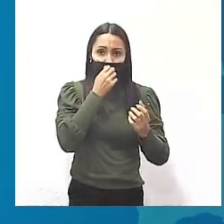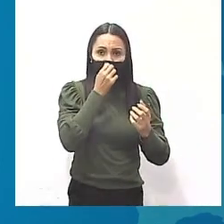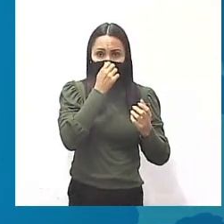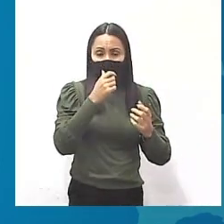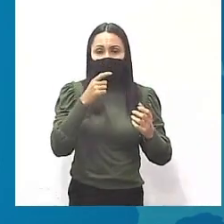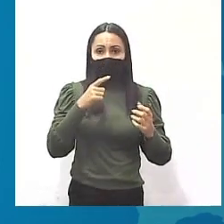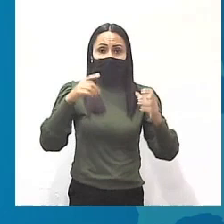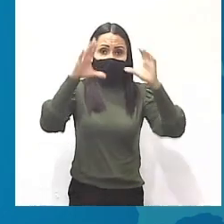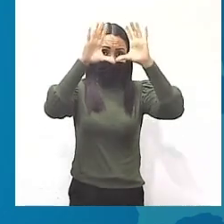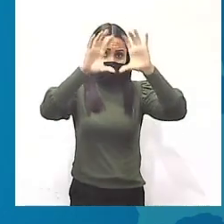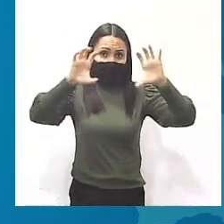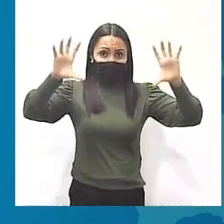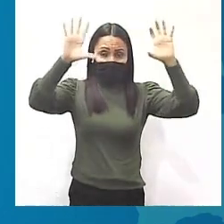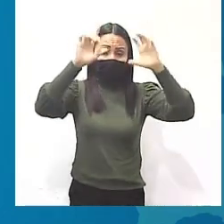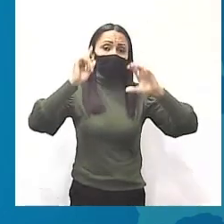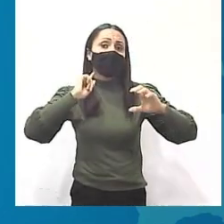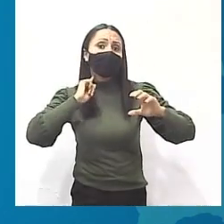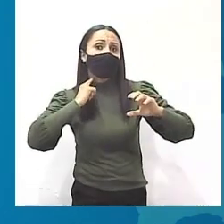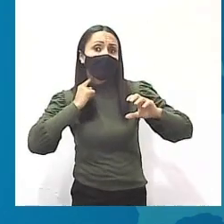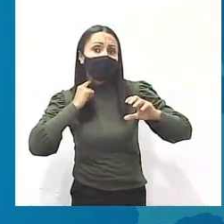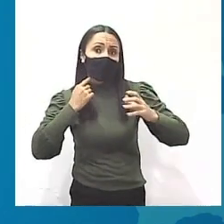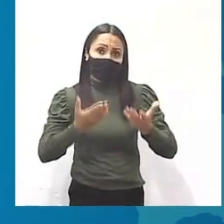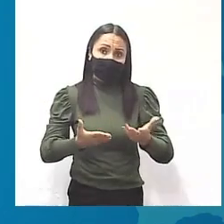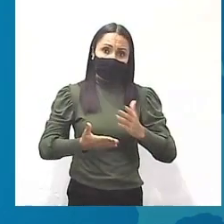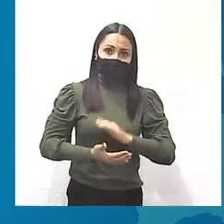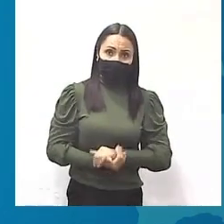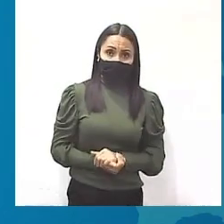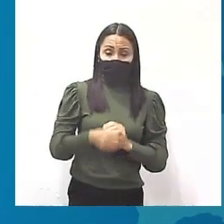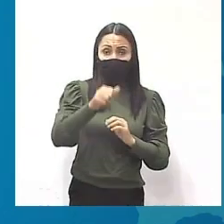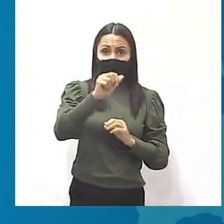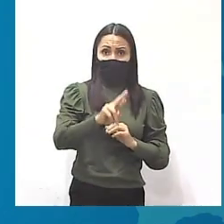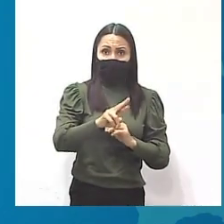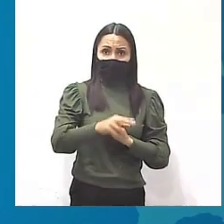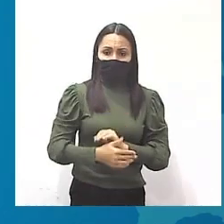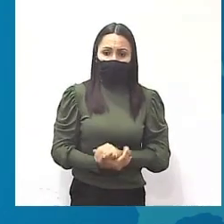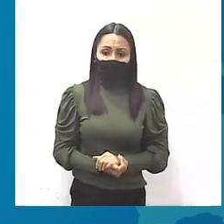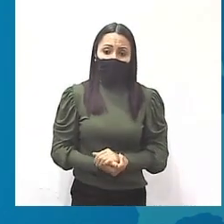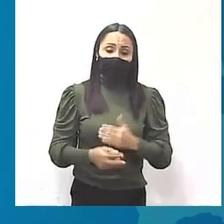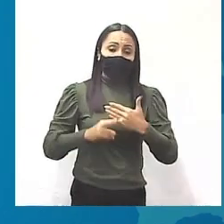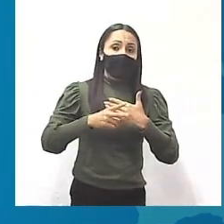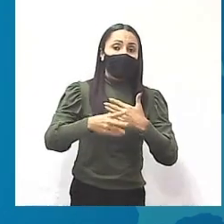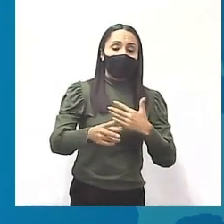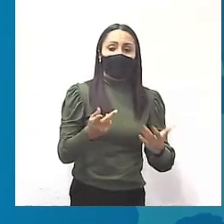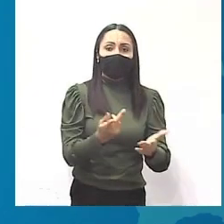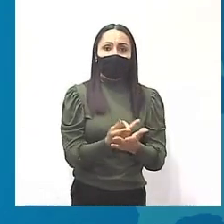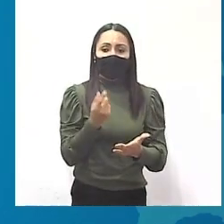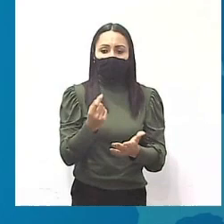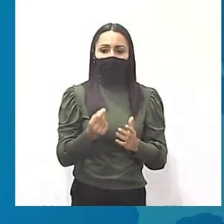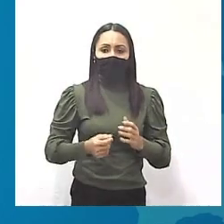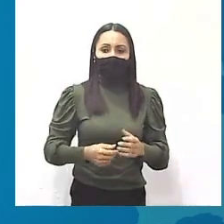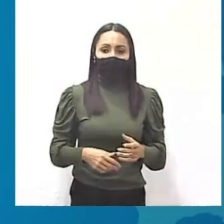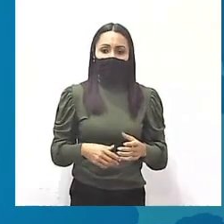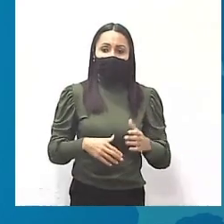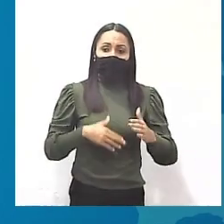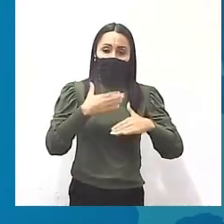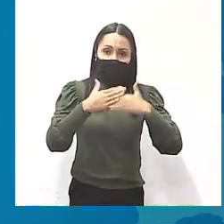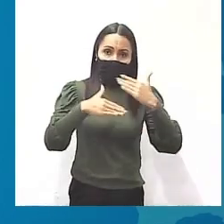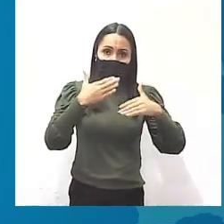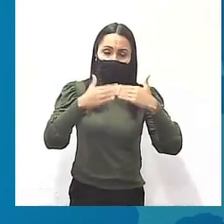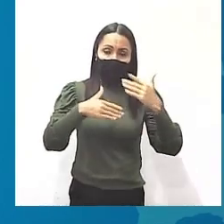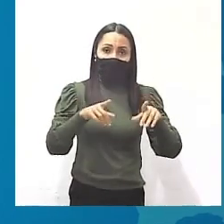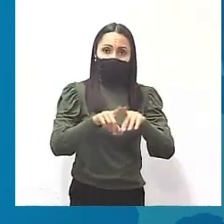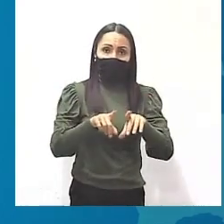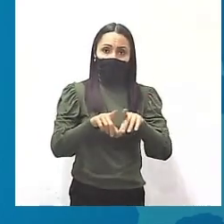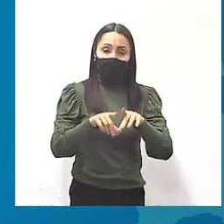que vai aumentar a poluição do ar, né? Consequentemente, o que é que vai acontecer? Cresce também o efeito